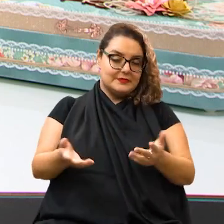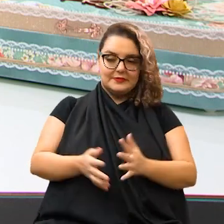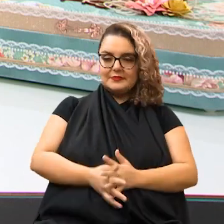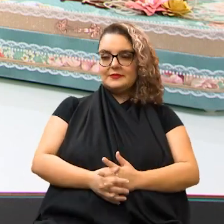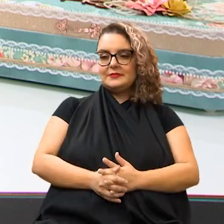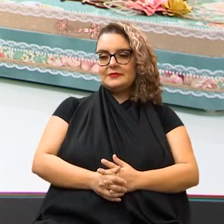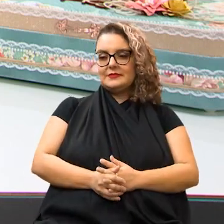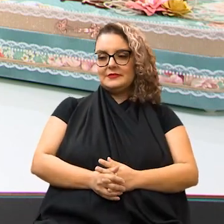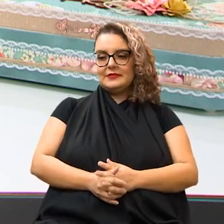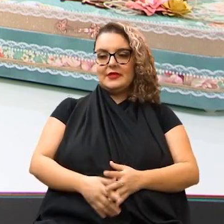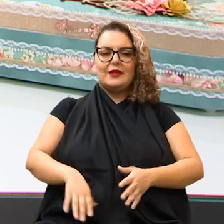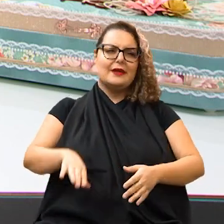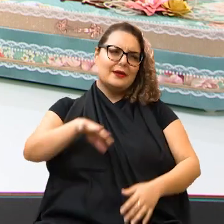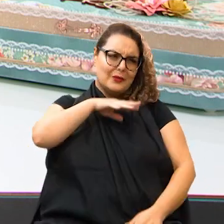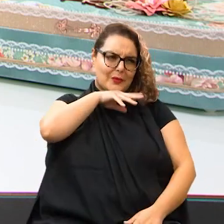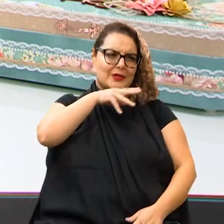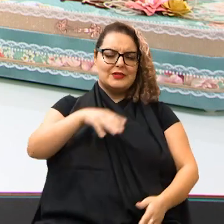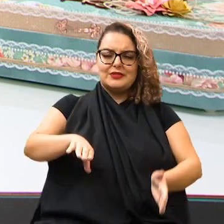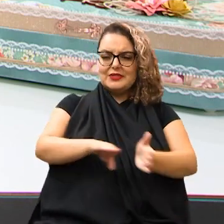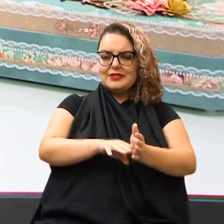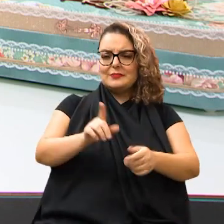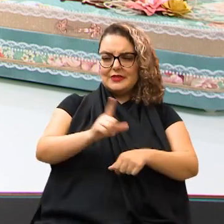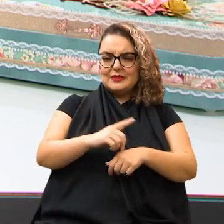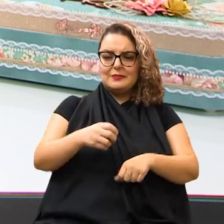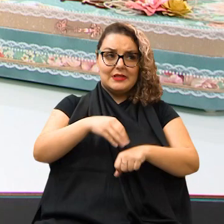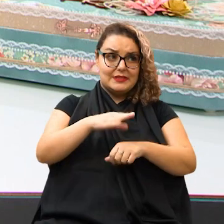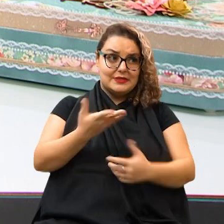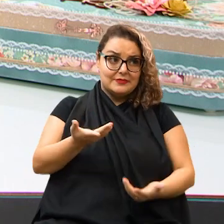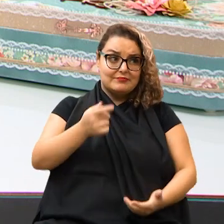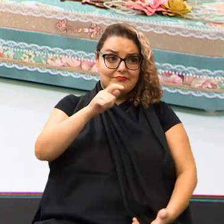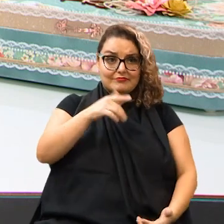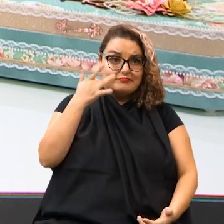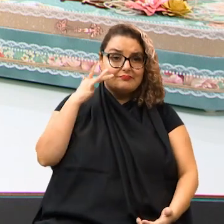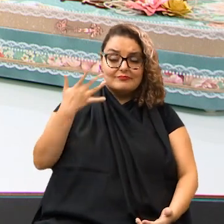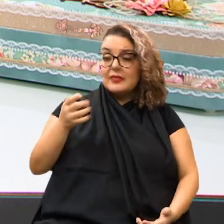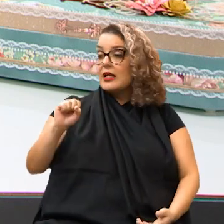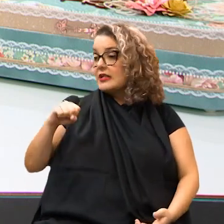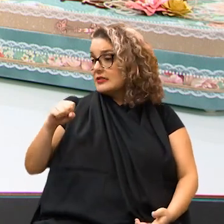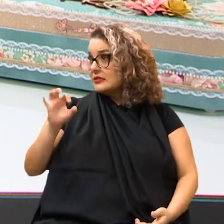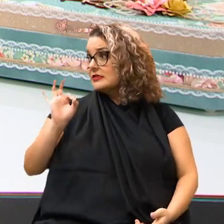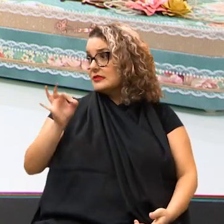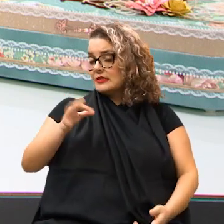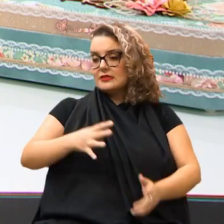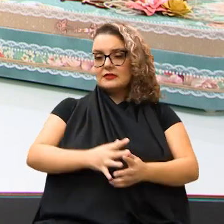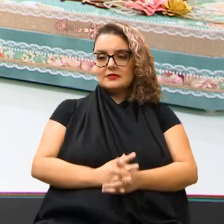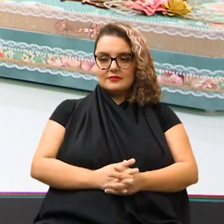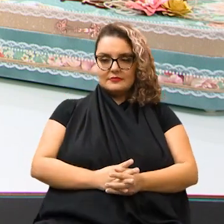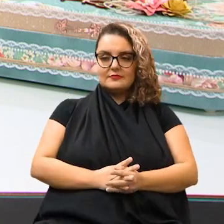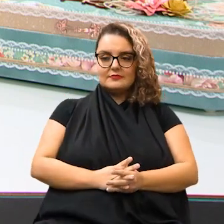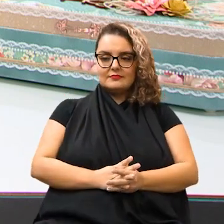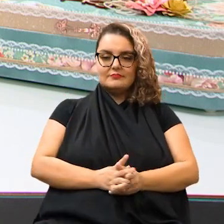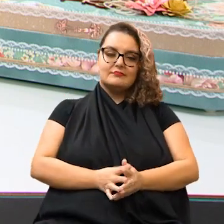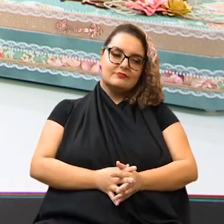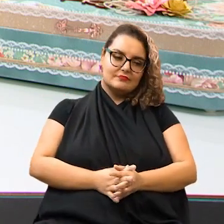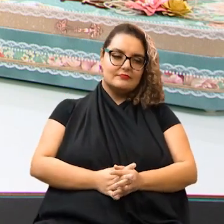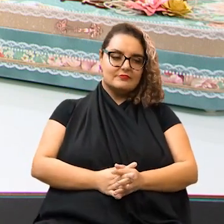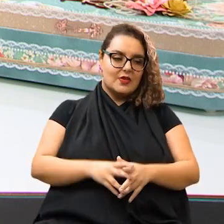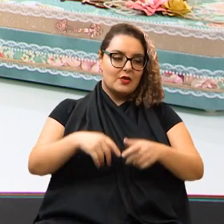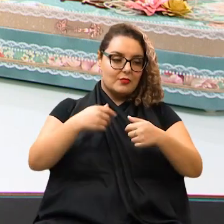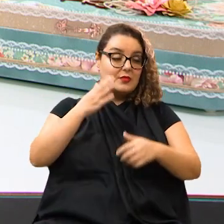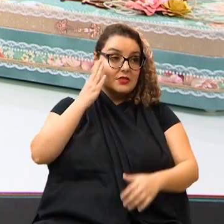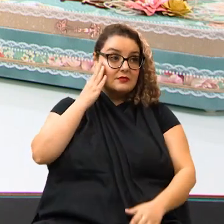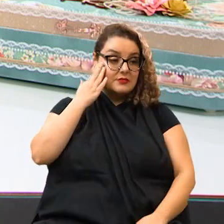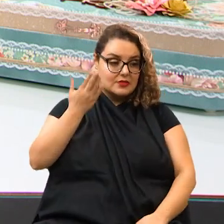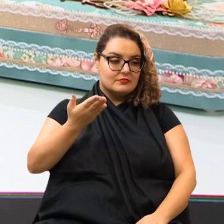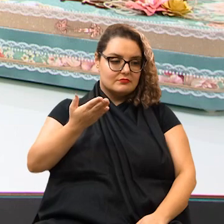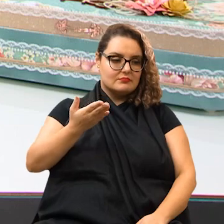vender, né? É tão ruim você chegar numa loja, querer uma dica e a pessoa não saber te dar. Exatamente. Então, aí eu falei